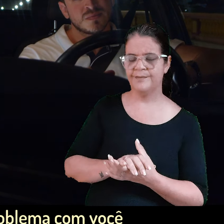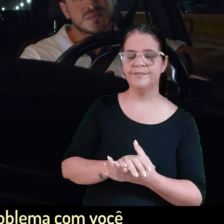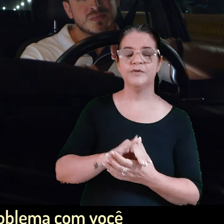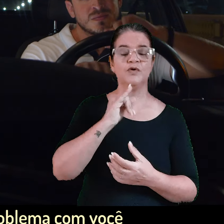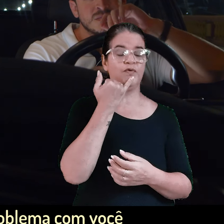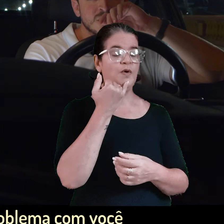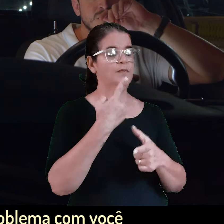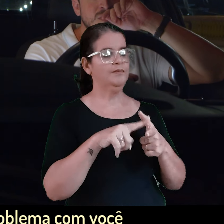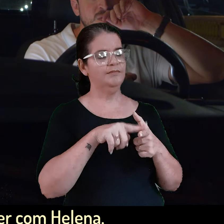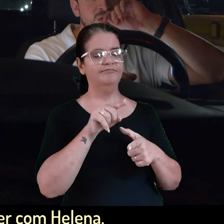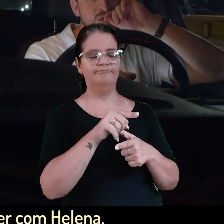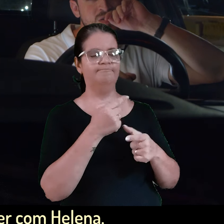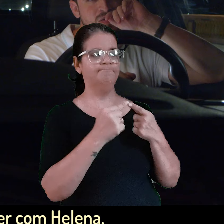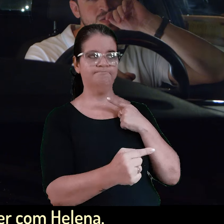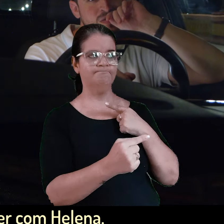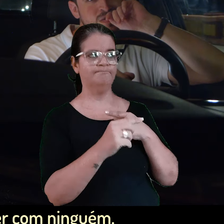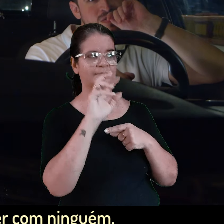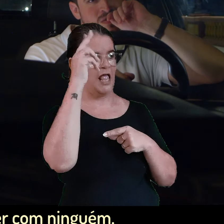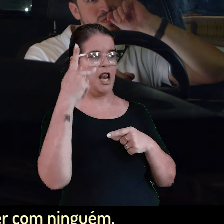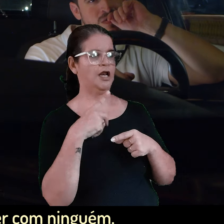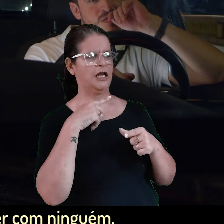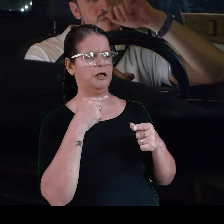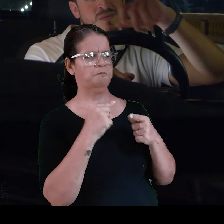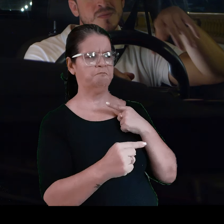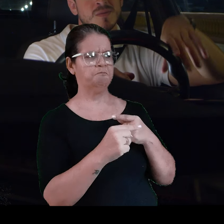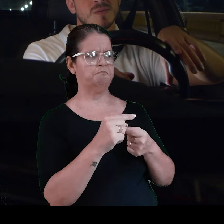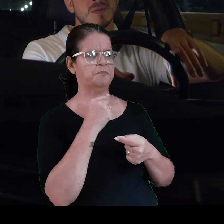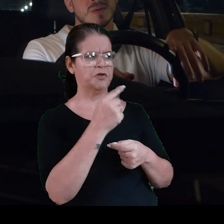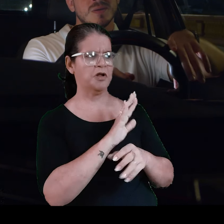João Vitor, meu problema com você não tem nada a ver com a Helena, não tem nada a com ninguém.